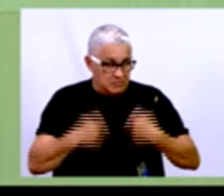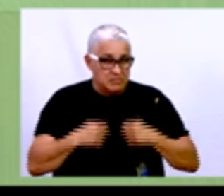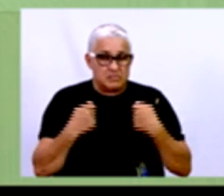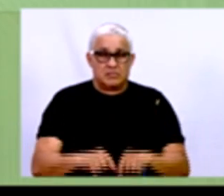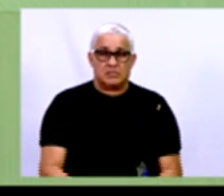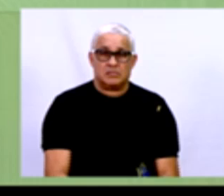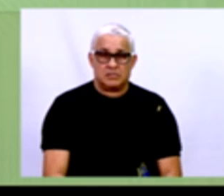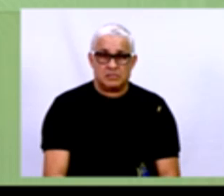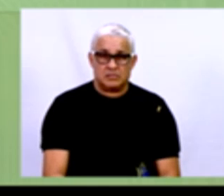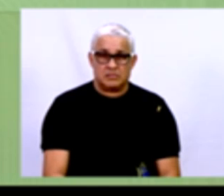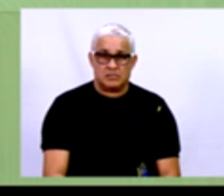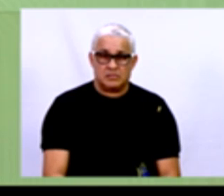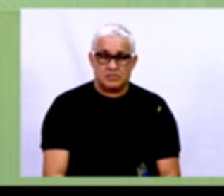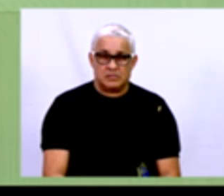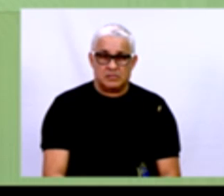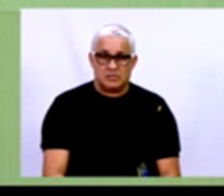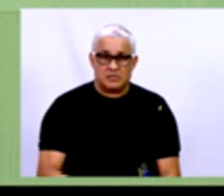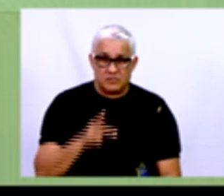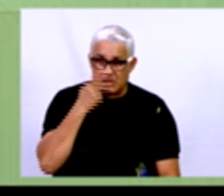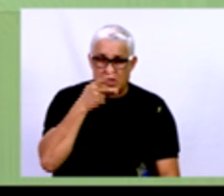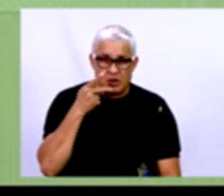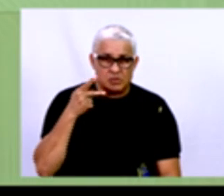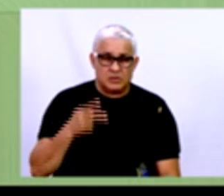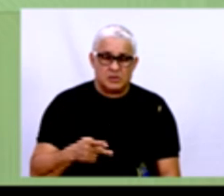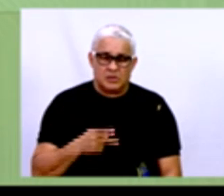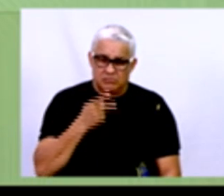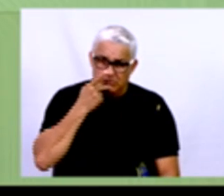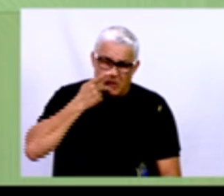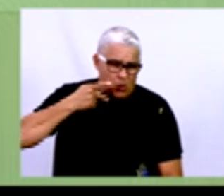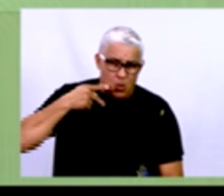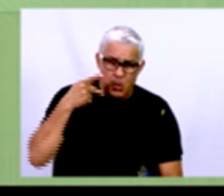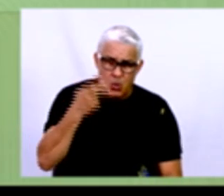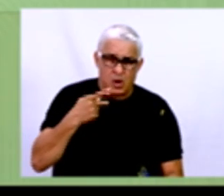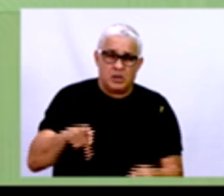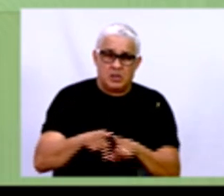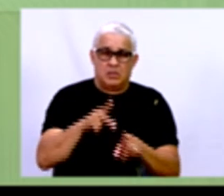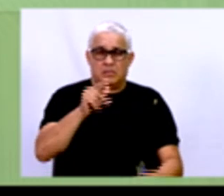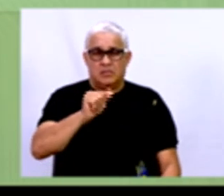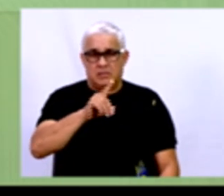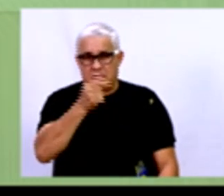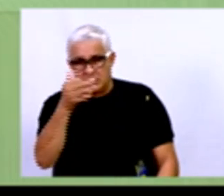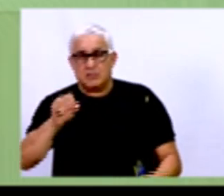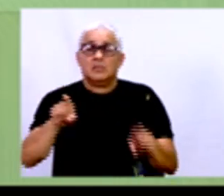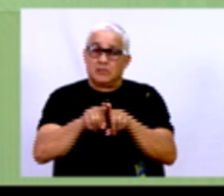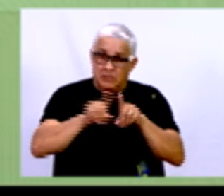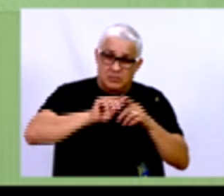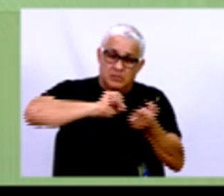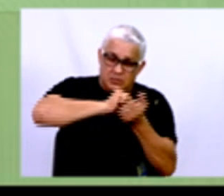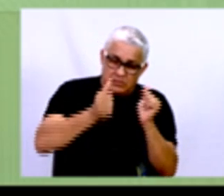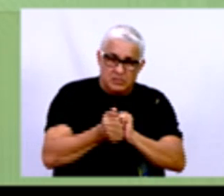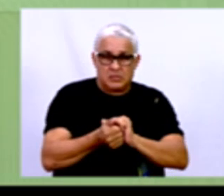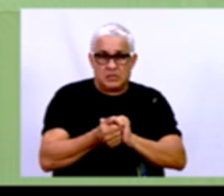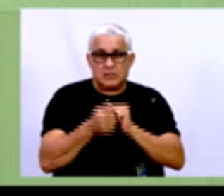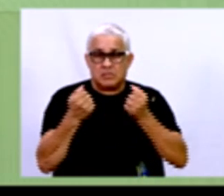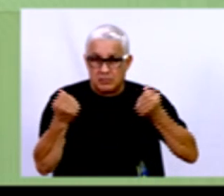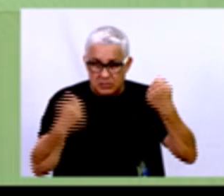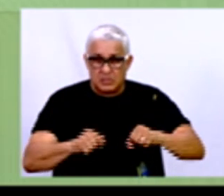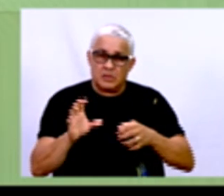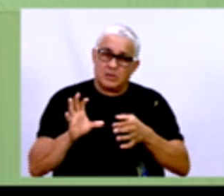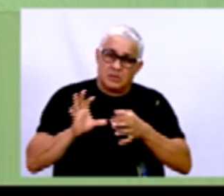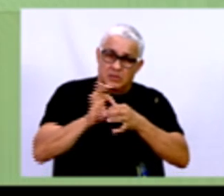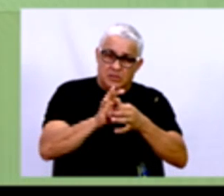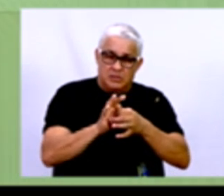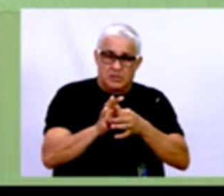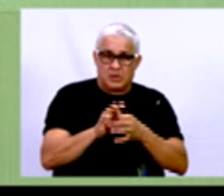necessárias, para dominar a língua padrão e saber adequar nos contextos quando não for necessário.